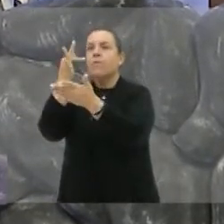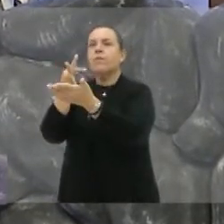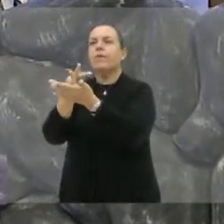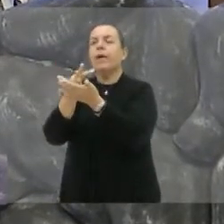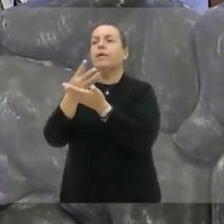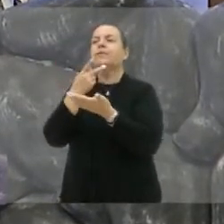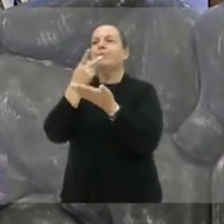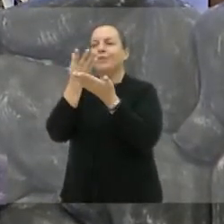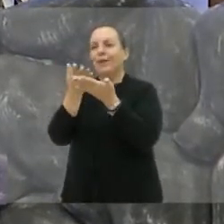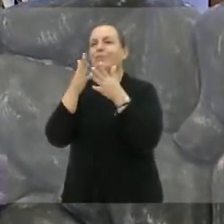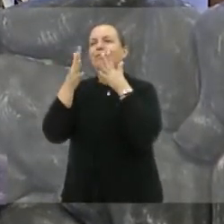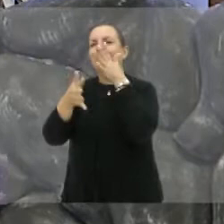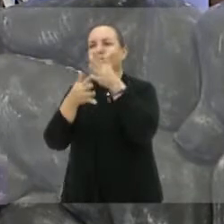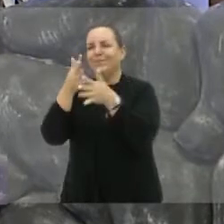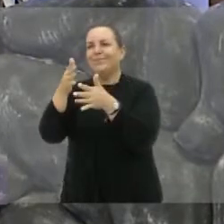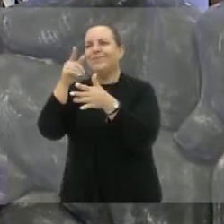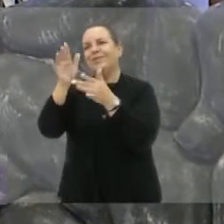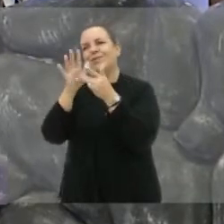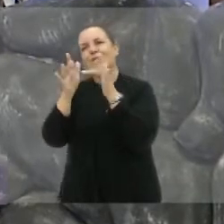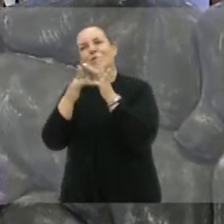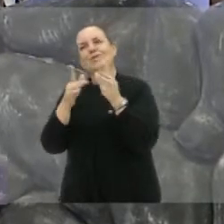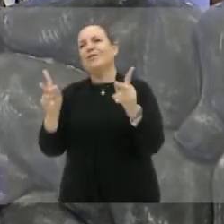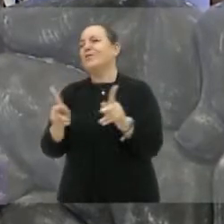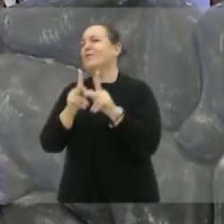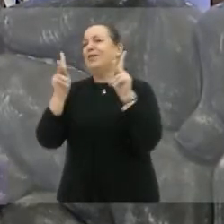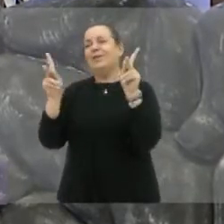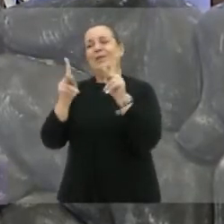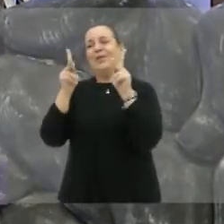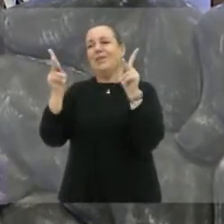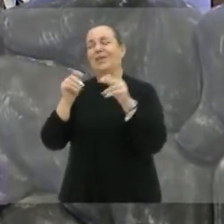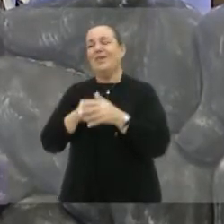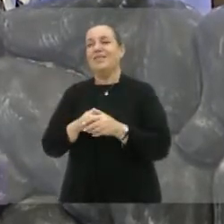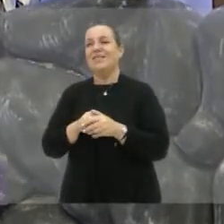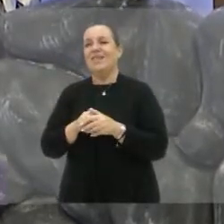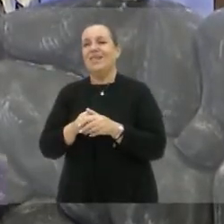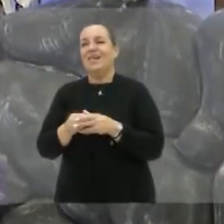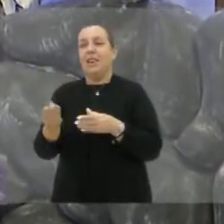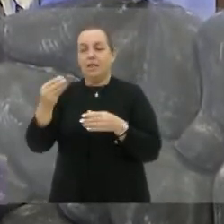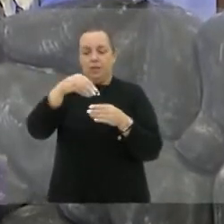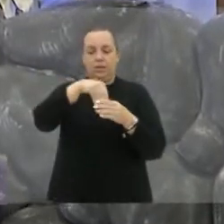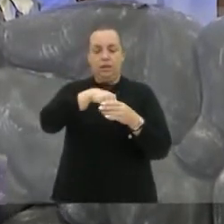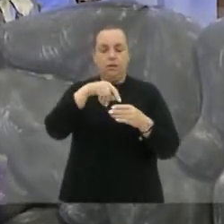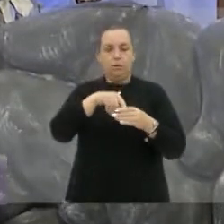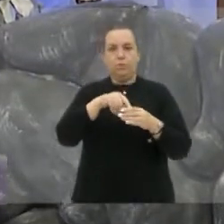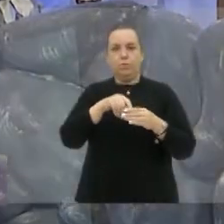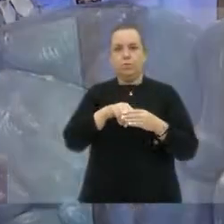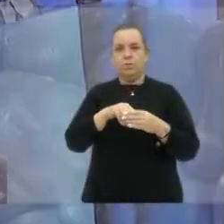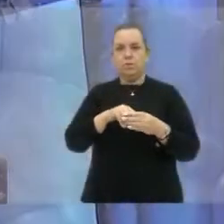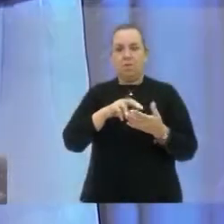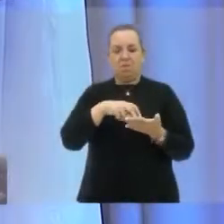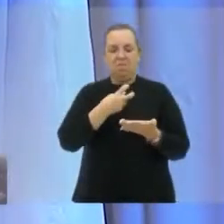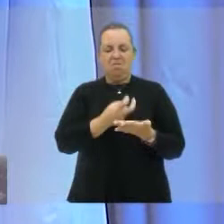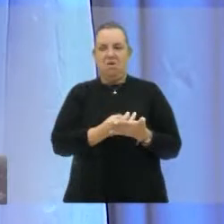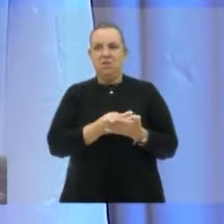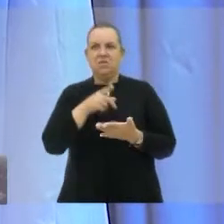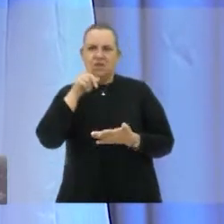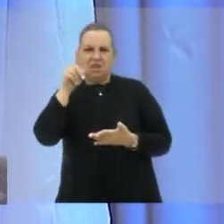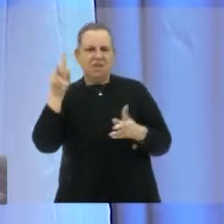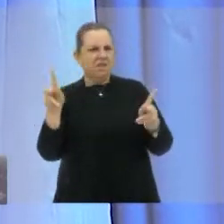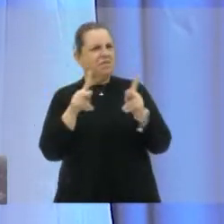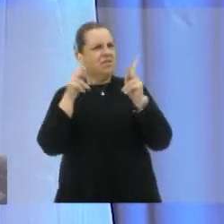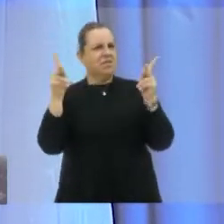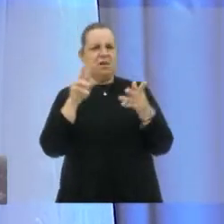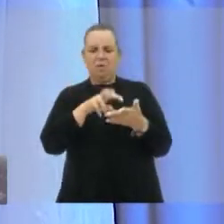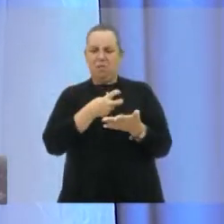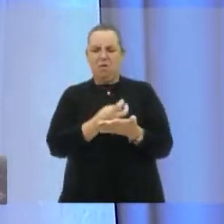lá Jesus vitorioso dentre os mortos. Ele venceu a morte.